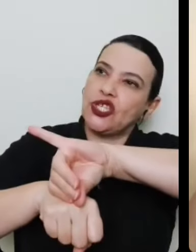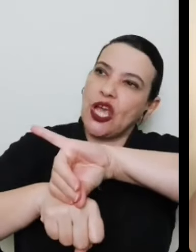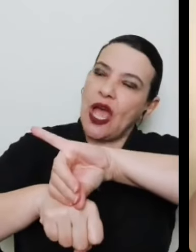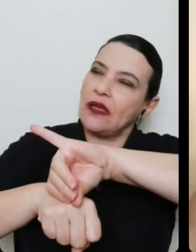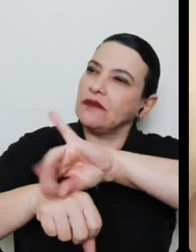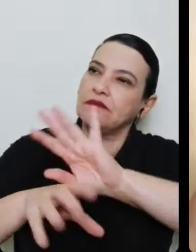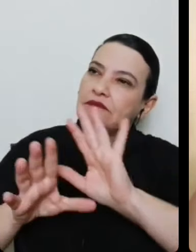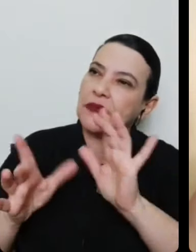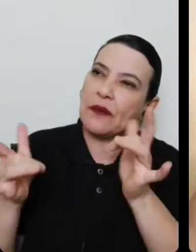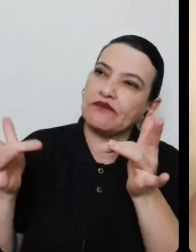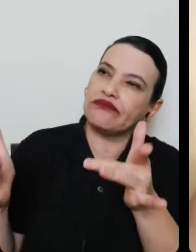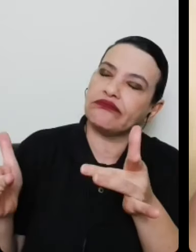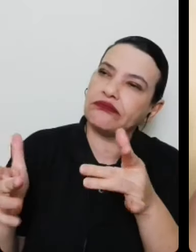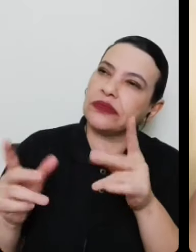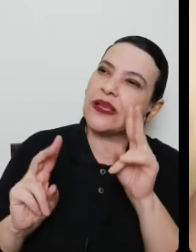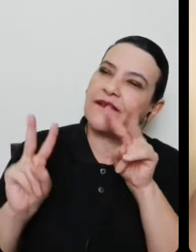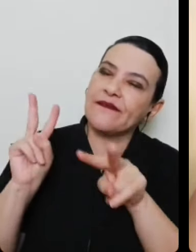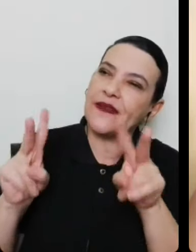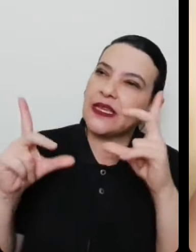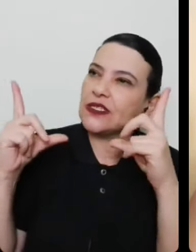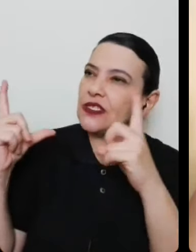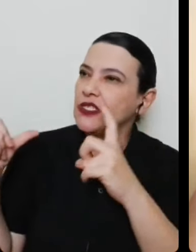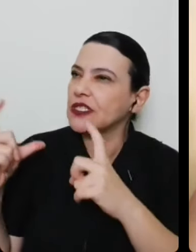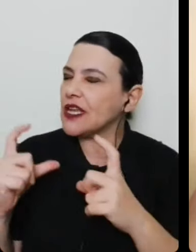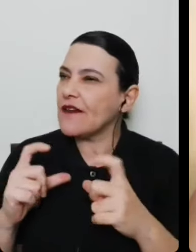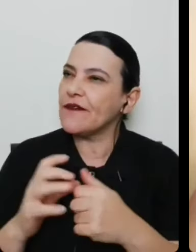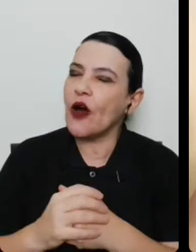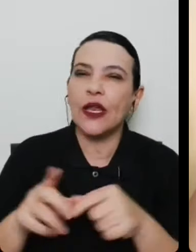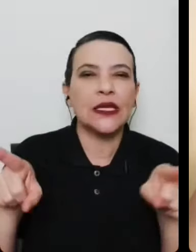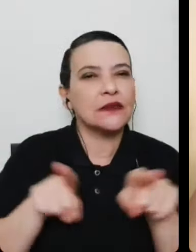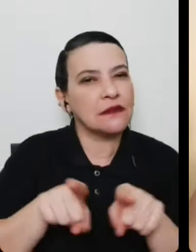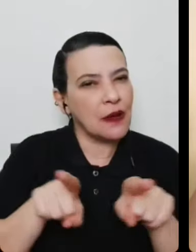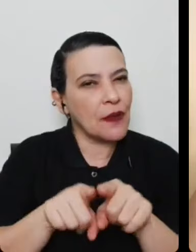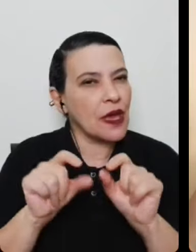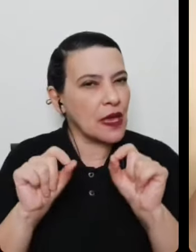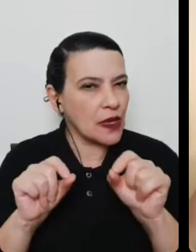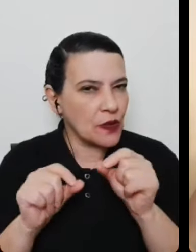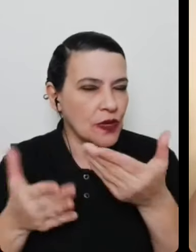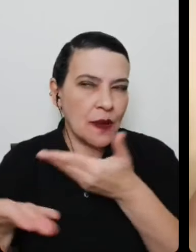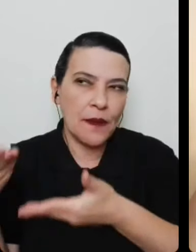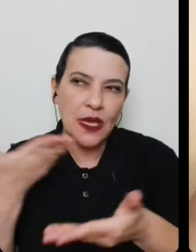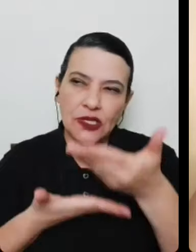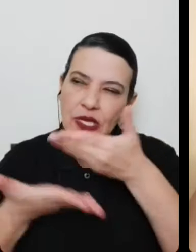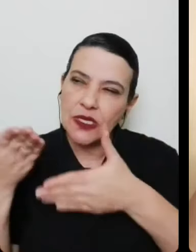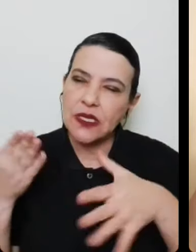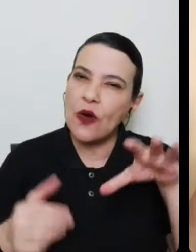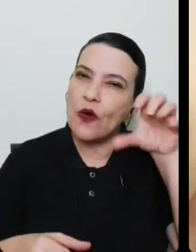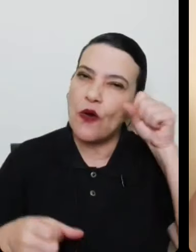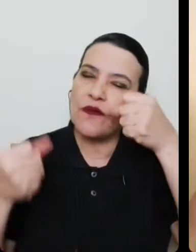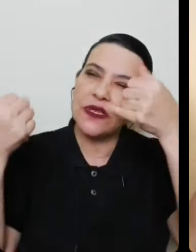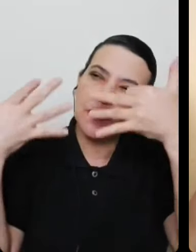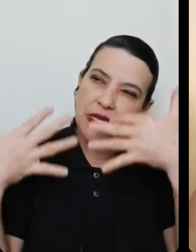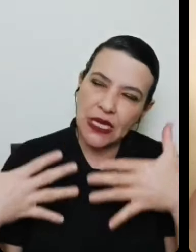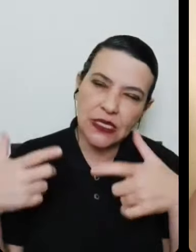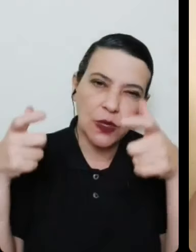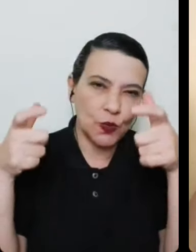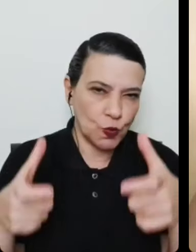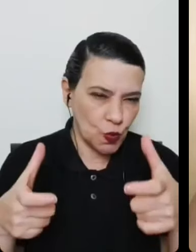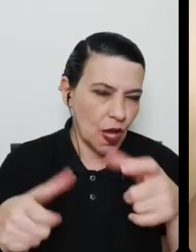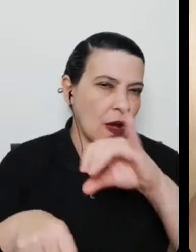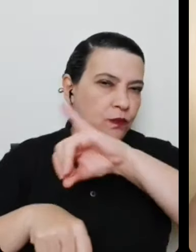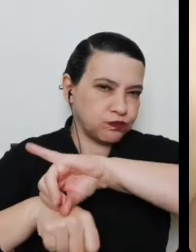você vê, você tira foto, você ouve ali a mediação sobre aqueles objetos, sobre aquele espaço.